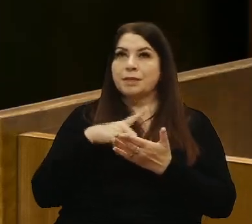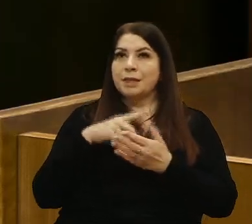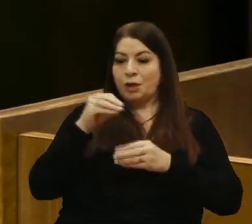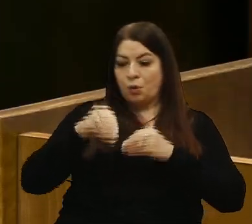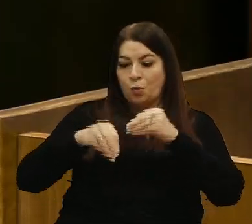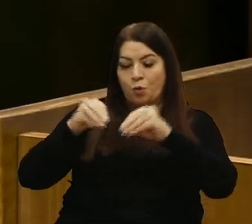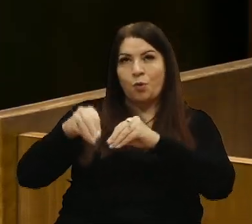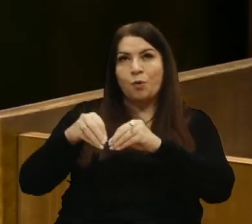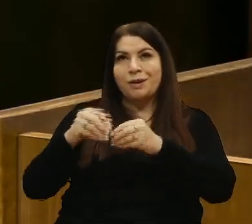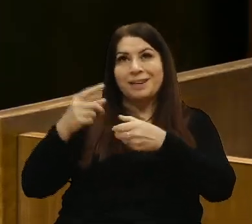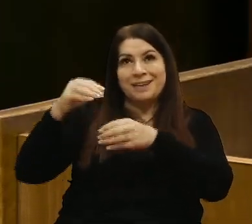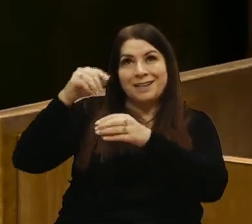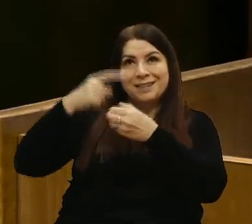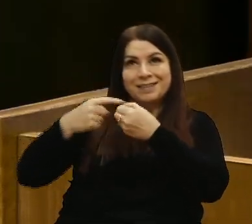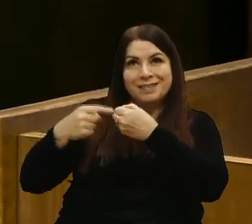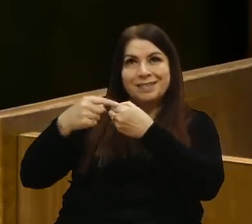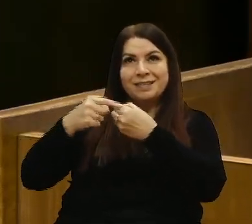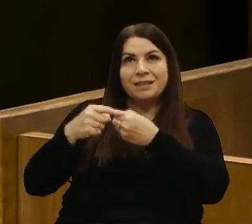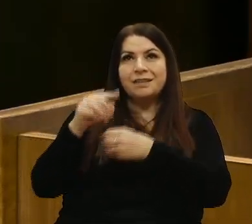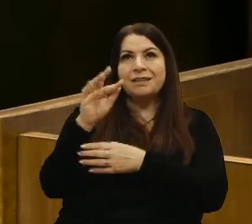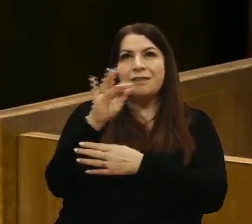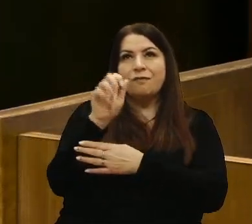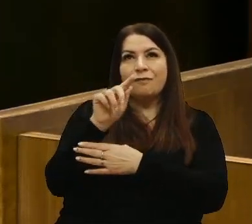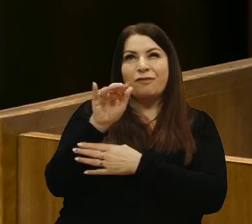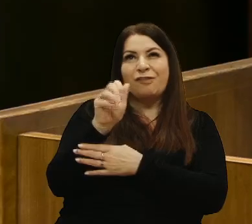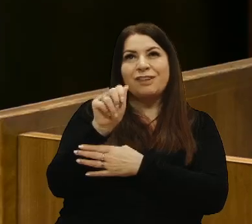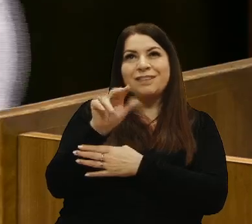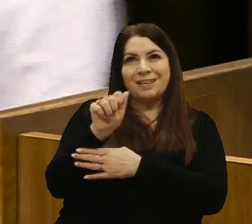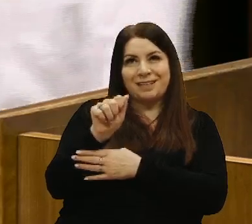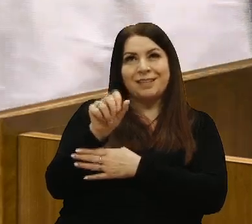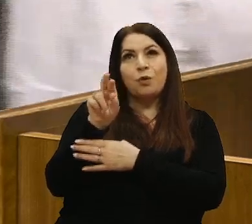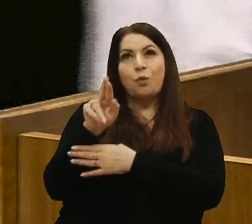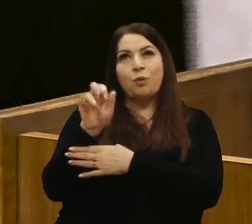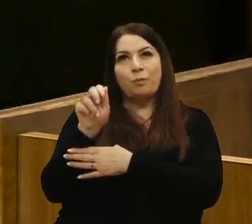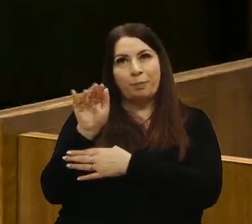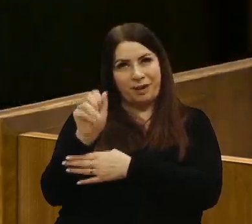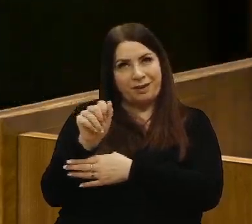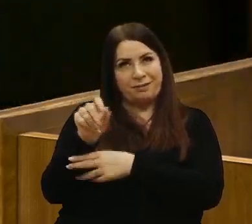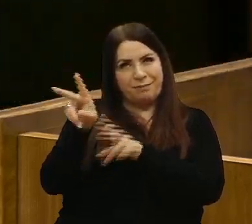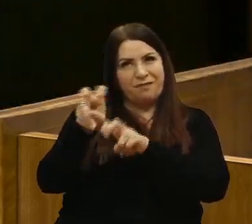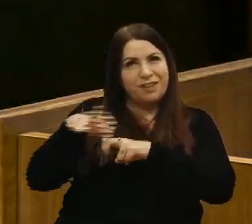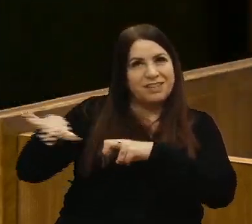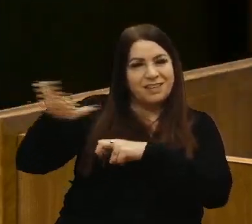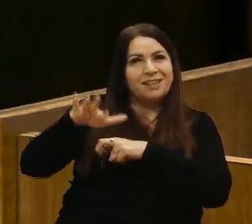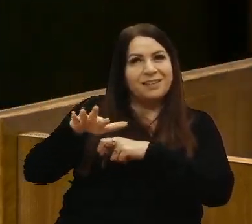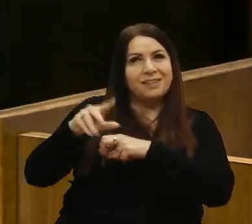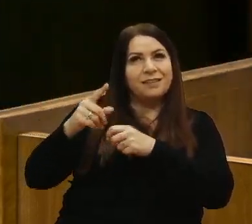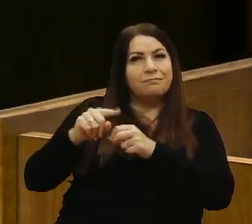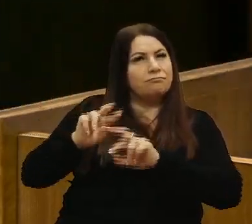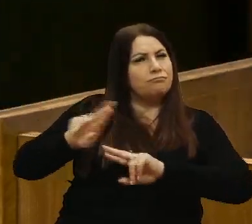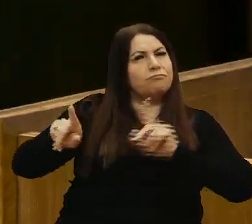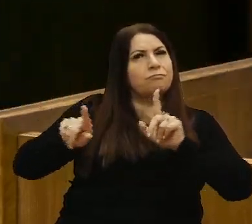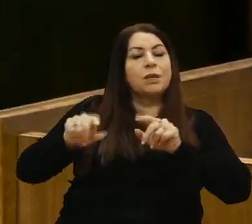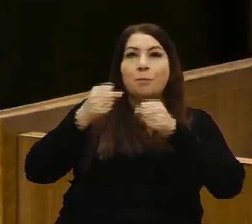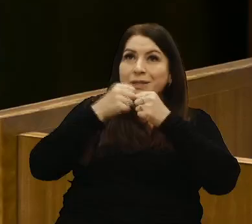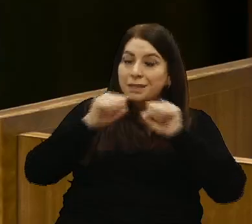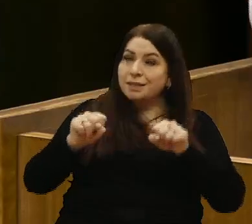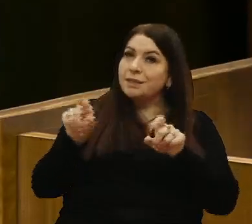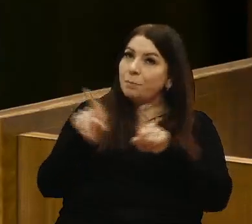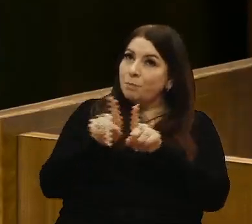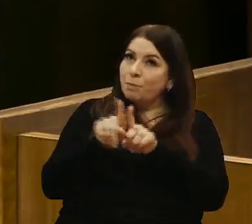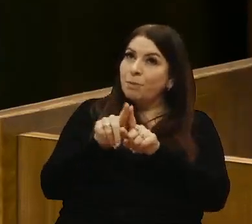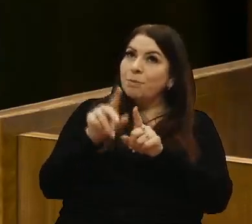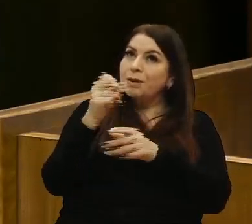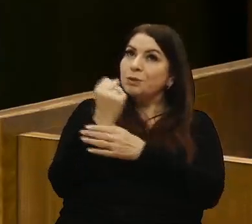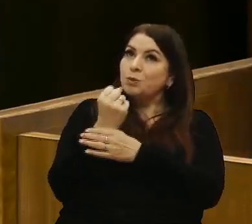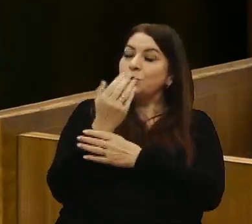hortas urbanas, fazendas urbanas. Vejam, isso é algo absolutamente revolucionário numa secretaria que é uma secretaria de